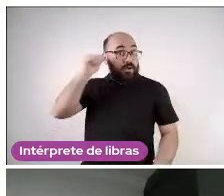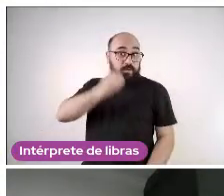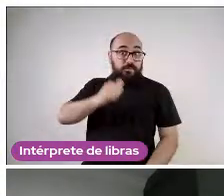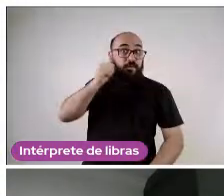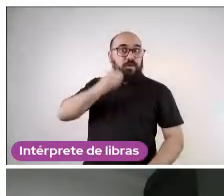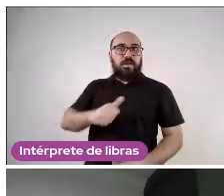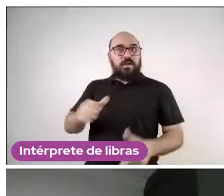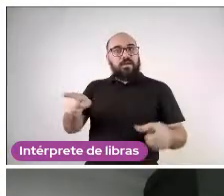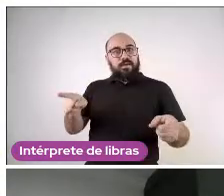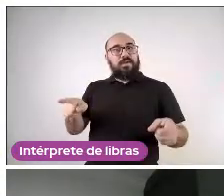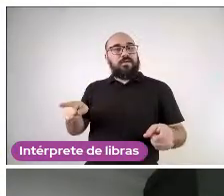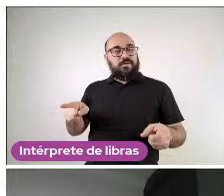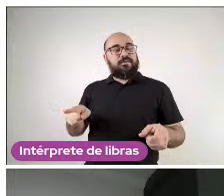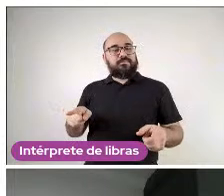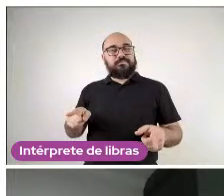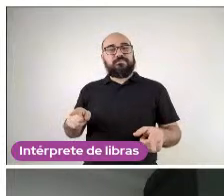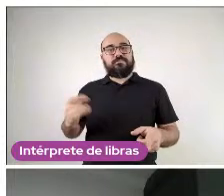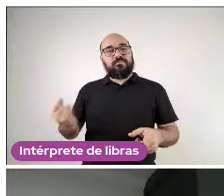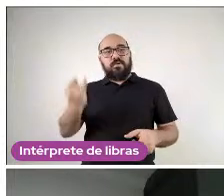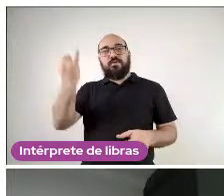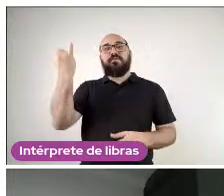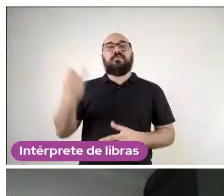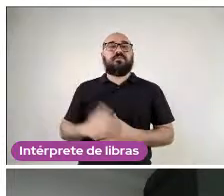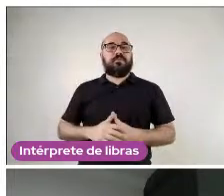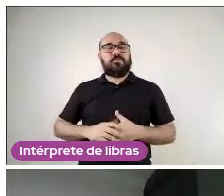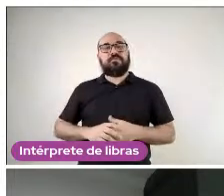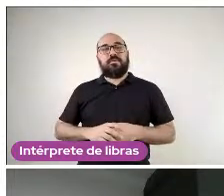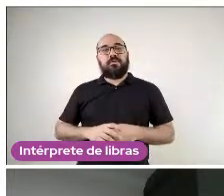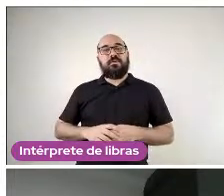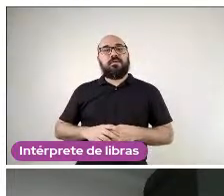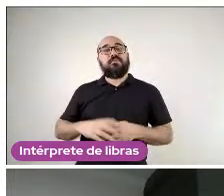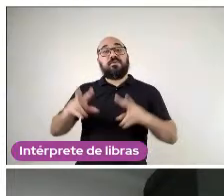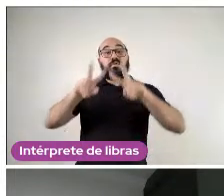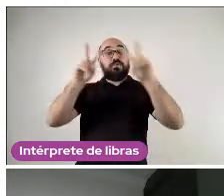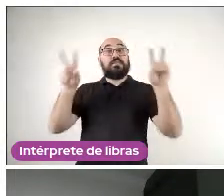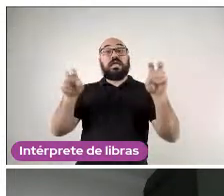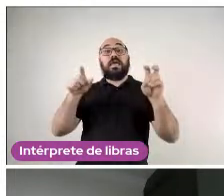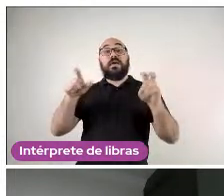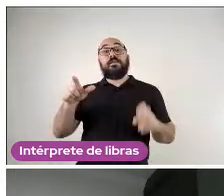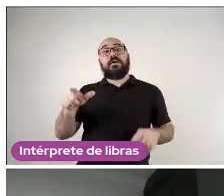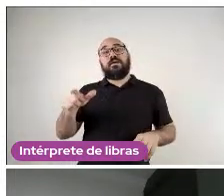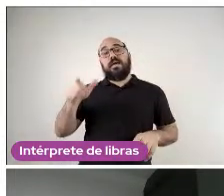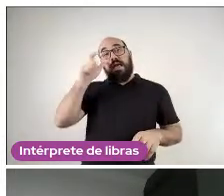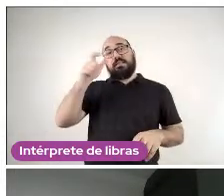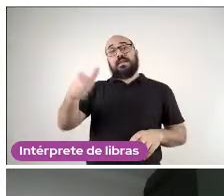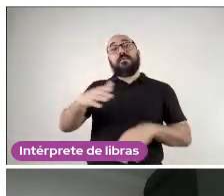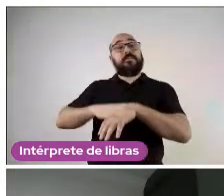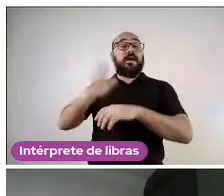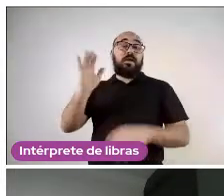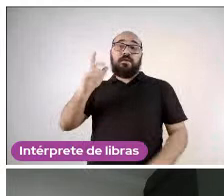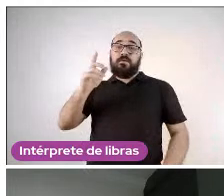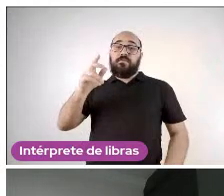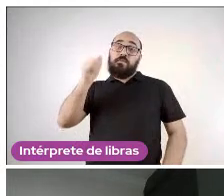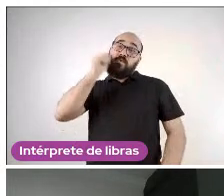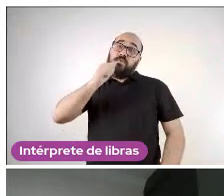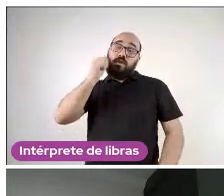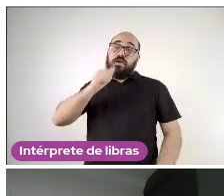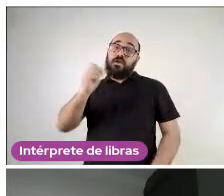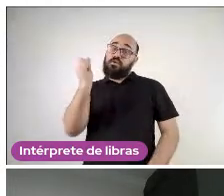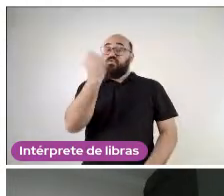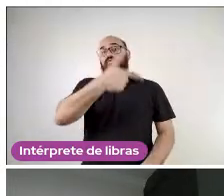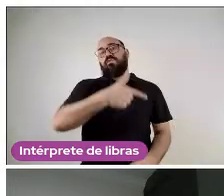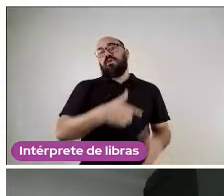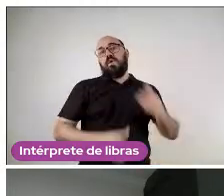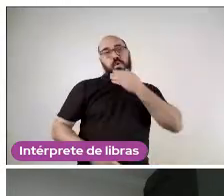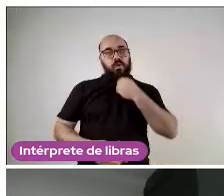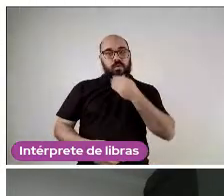evidente ali, que o tema ele atrai muito mais o público feminino. E também, a